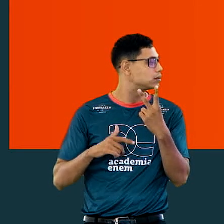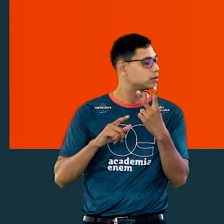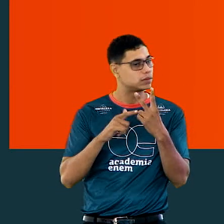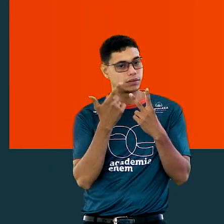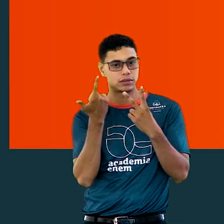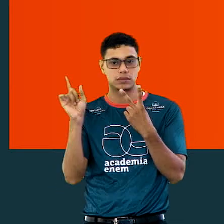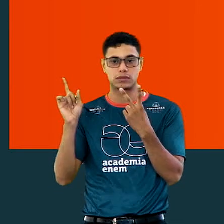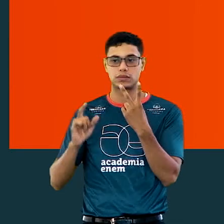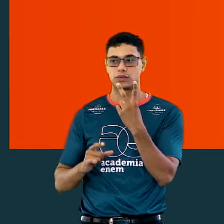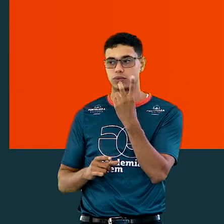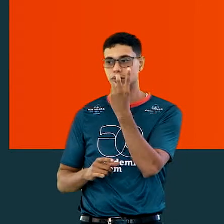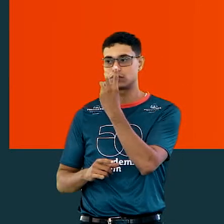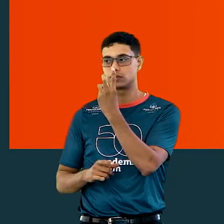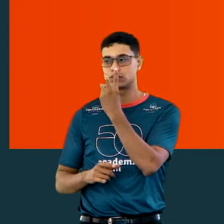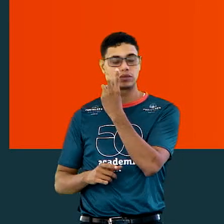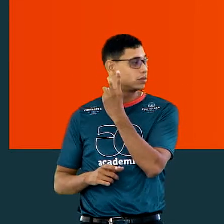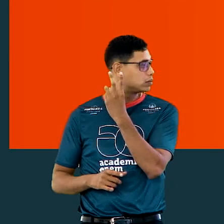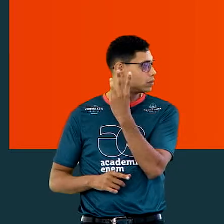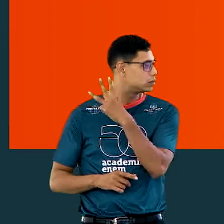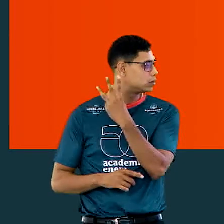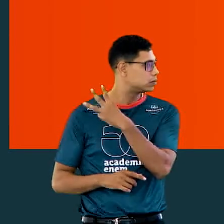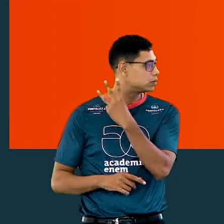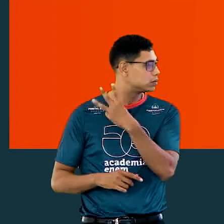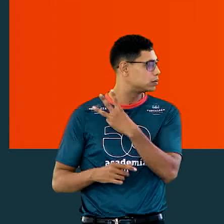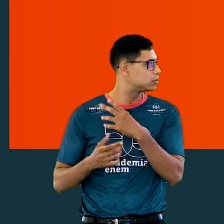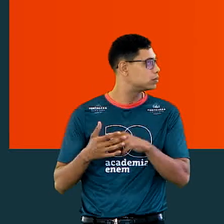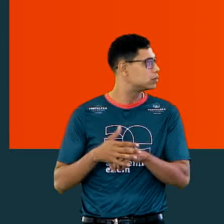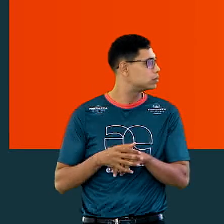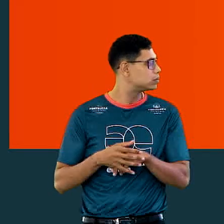E por último, o